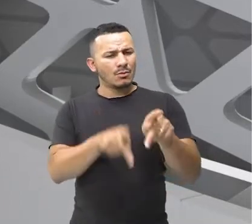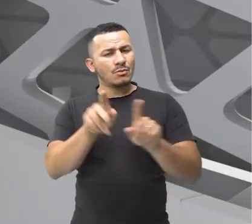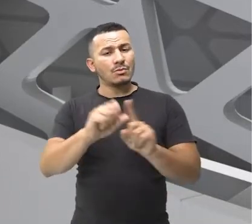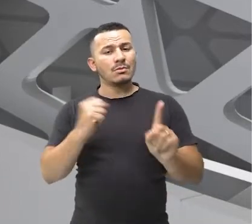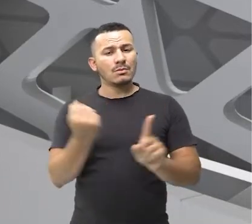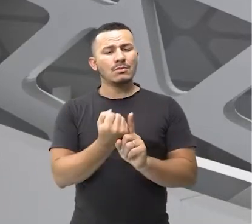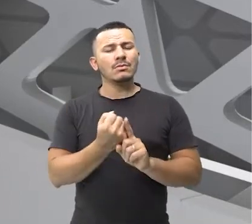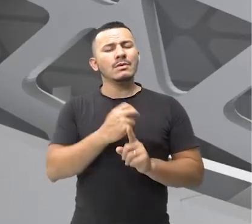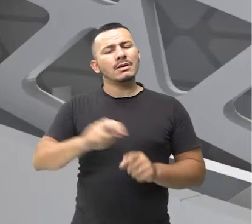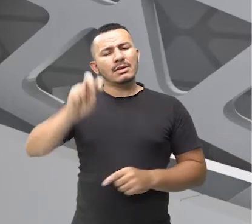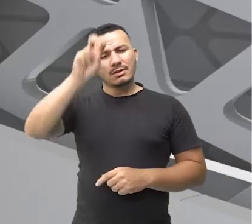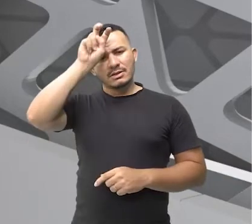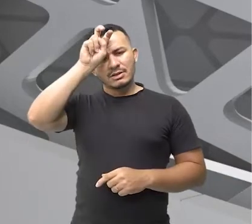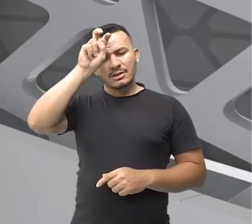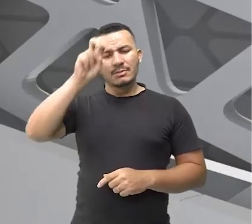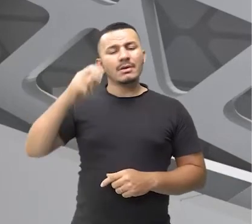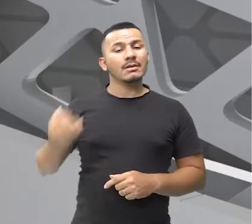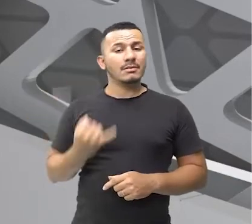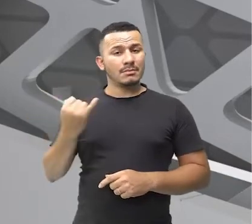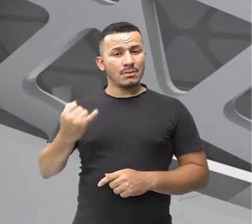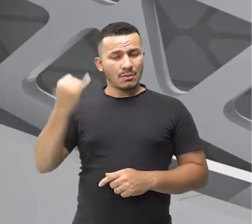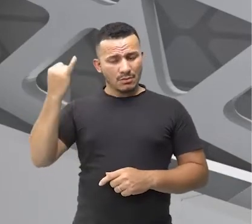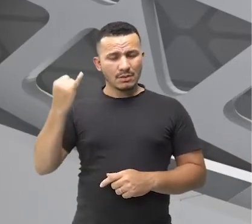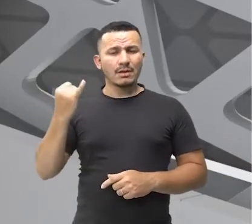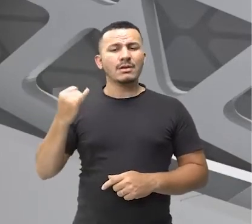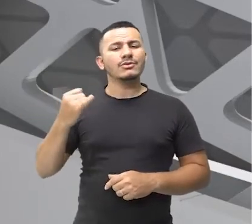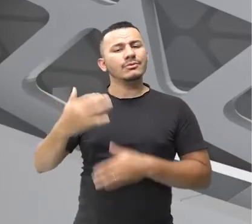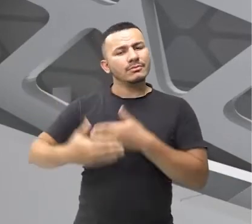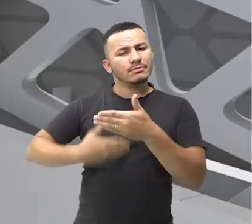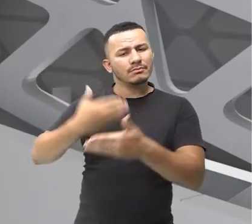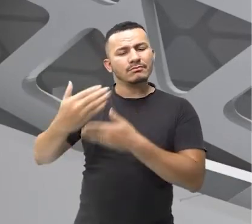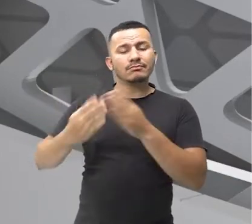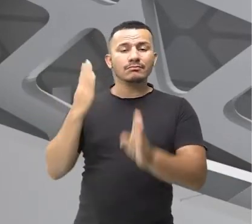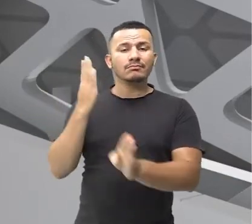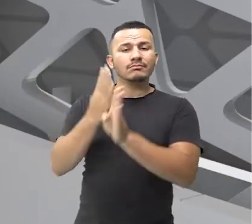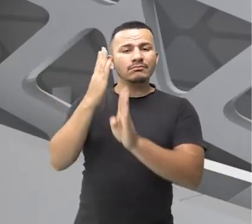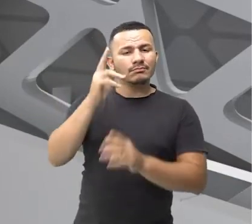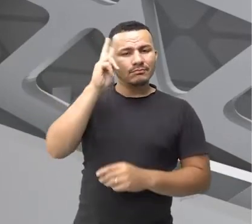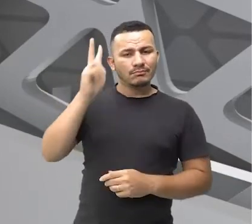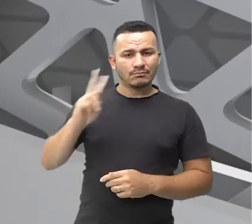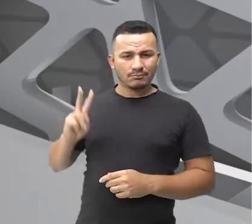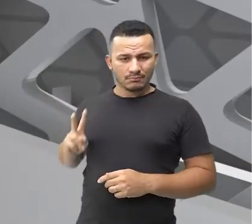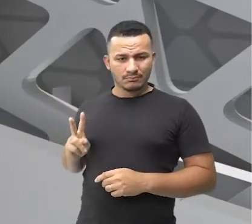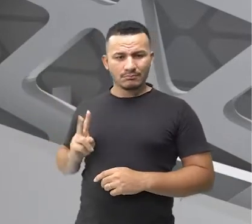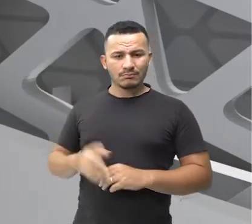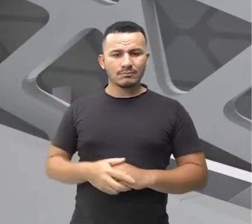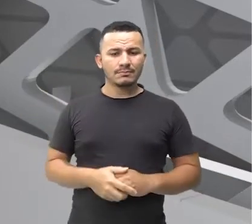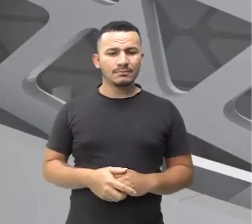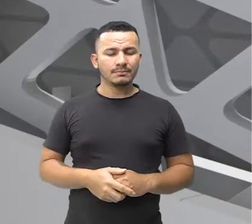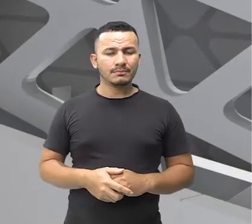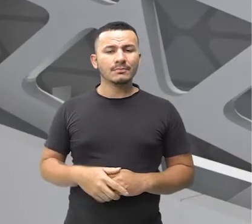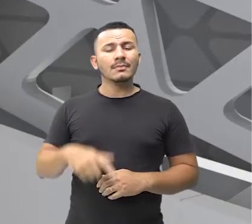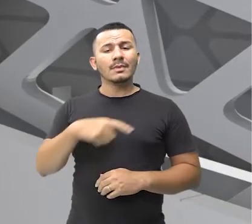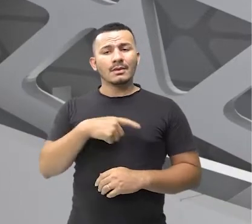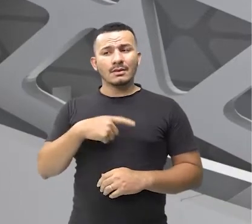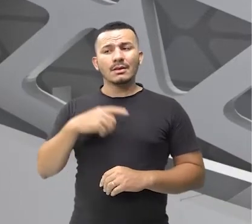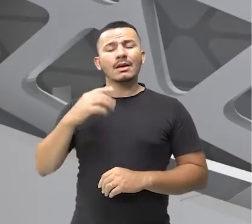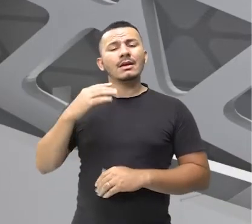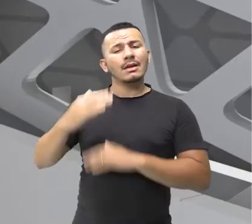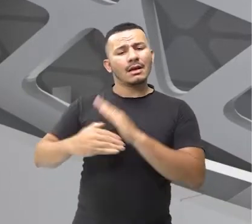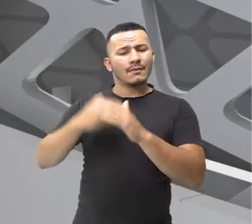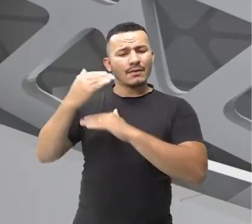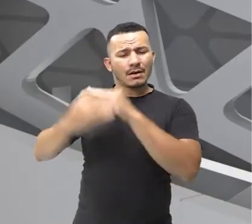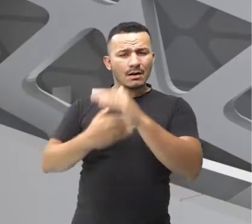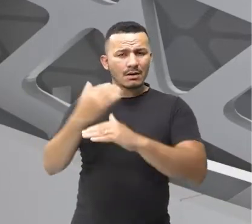foi extremamente importante no decorrer do processo histórico da antiguidade. Ela proporcionou grandes avanços